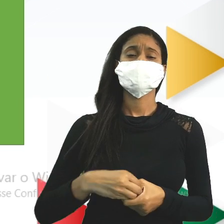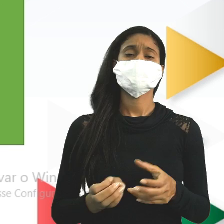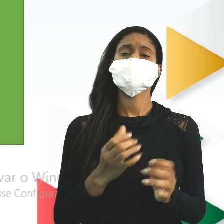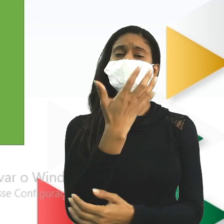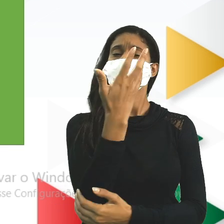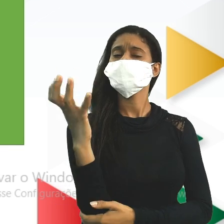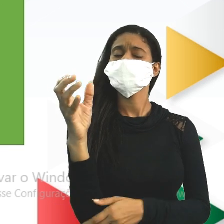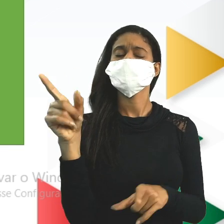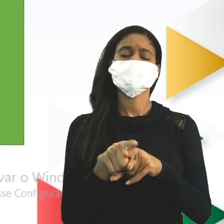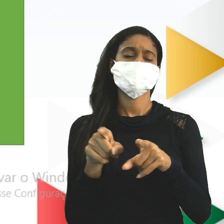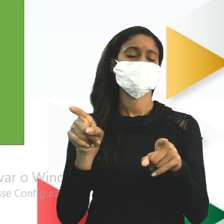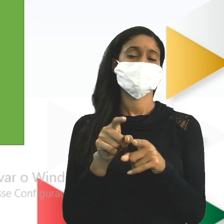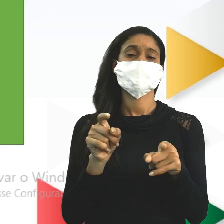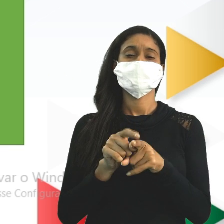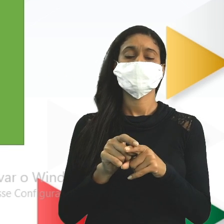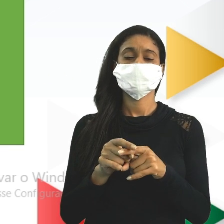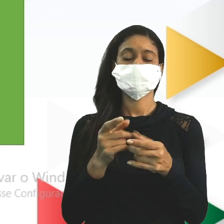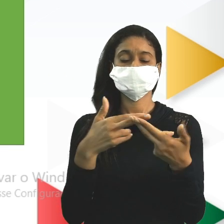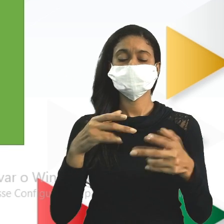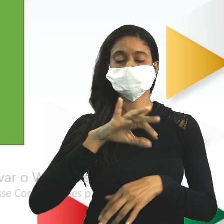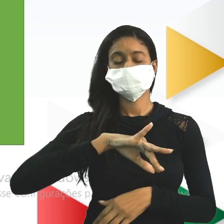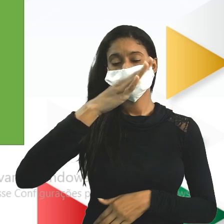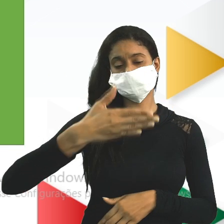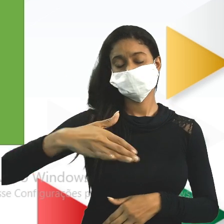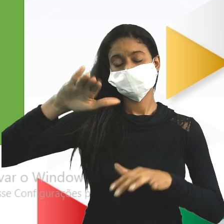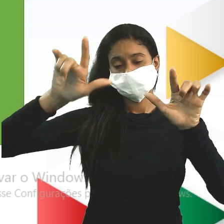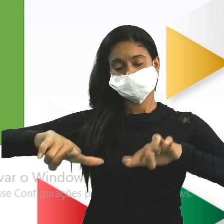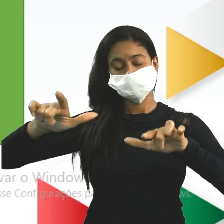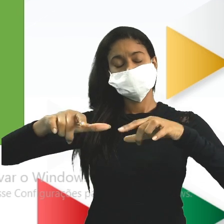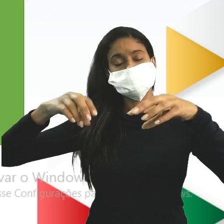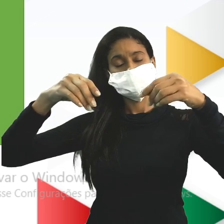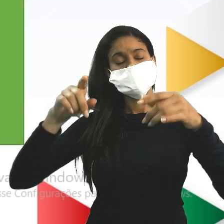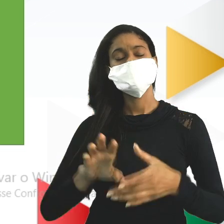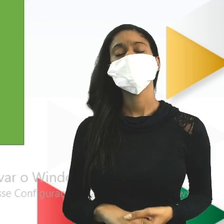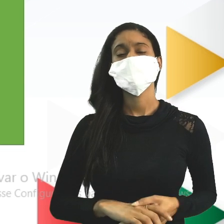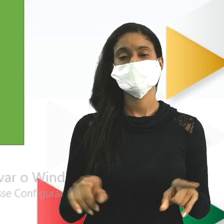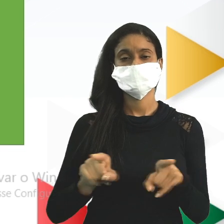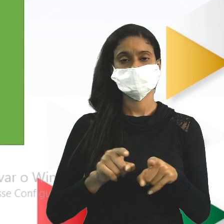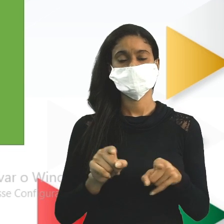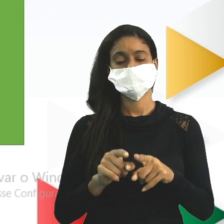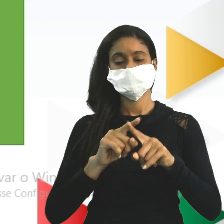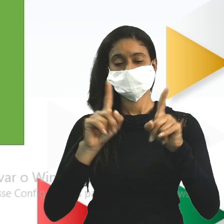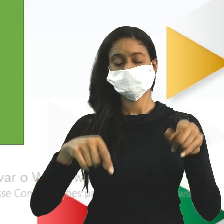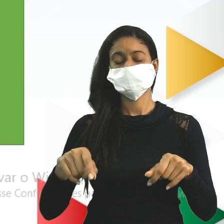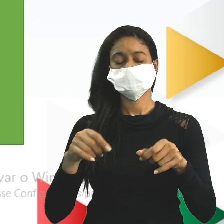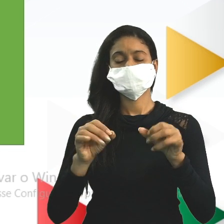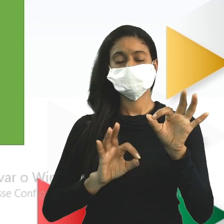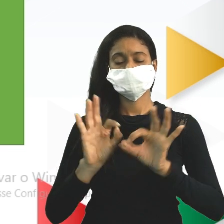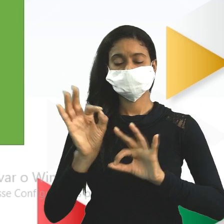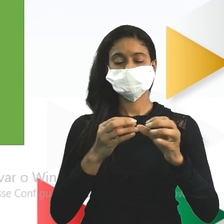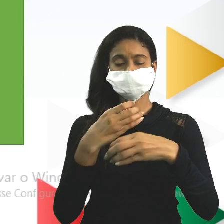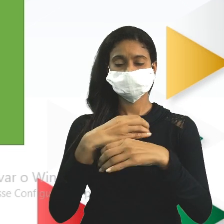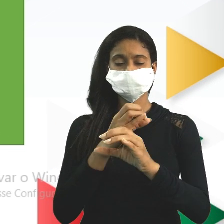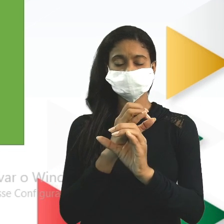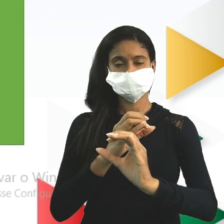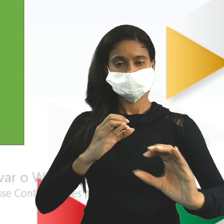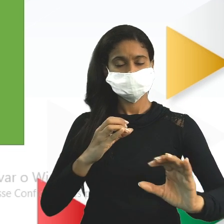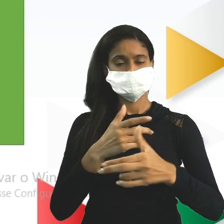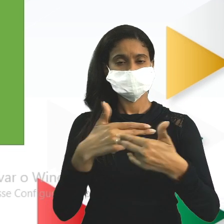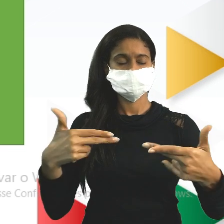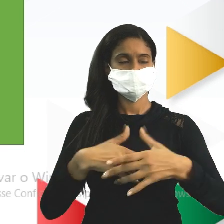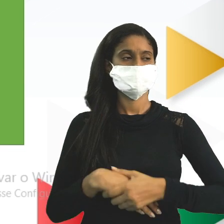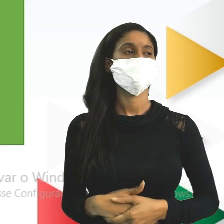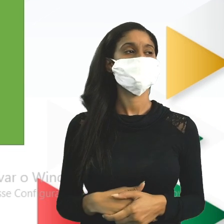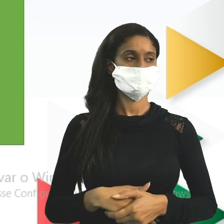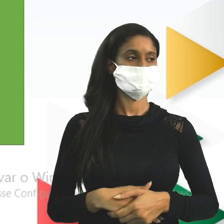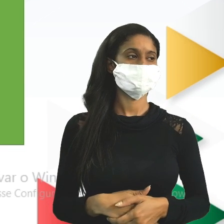cadastros, levantamentos topográficos, que são o solo, vai ter projeto de engenharia. Então, mapa